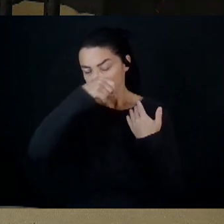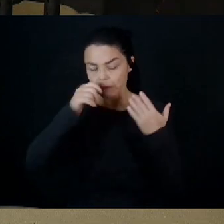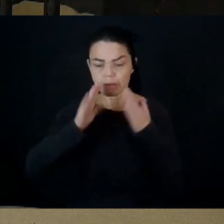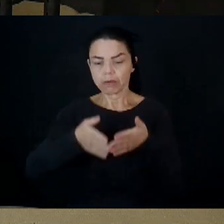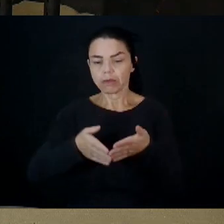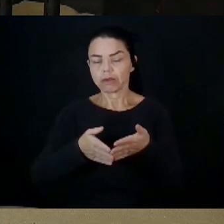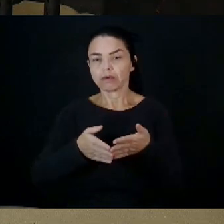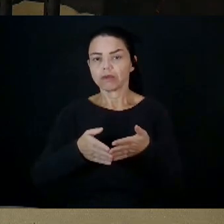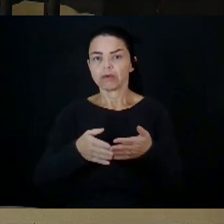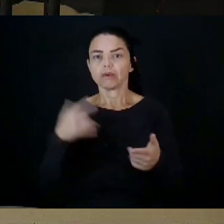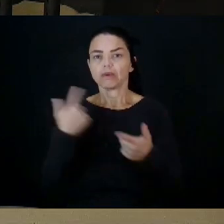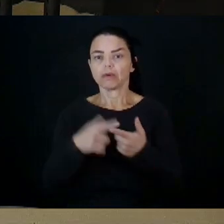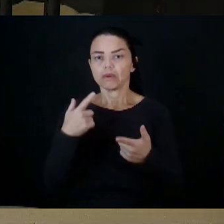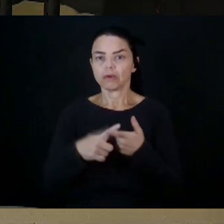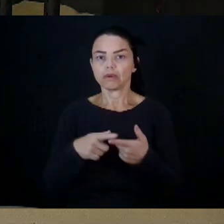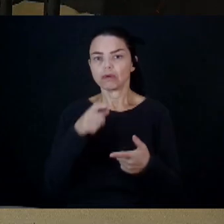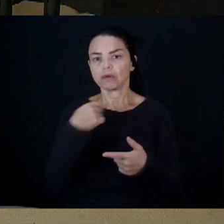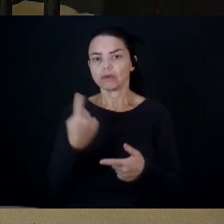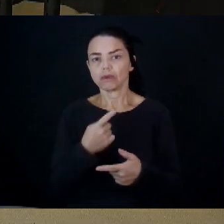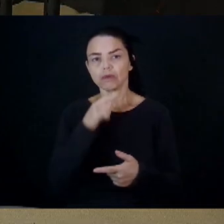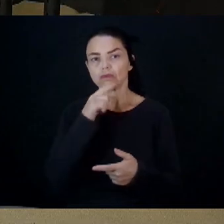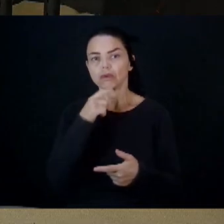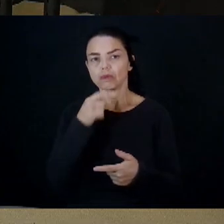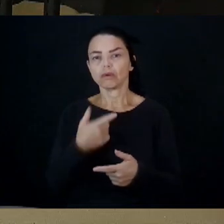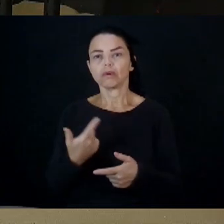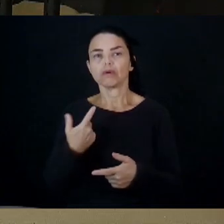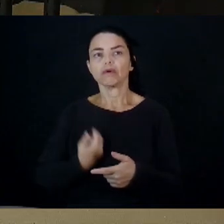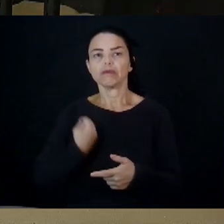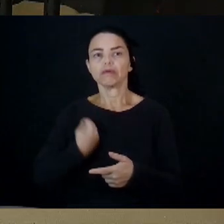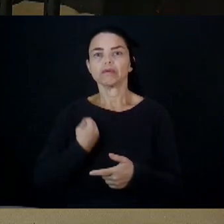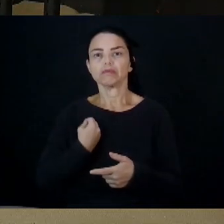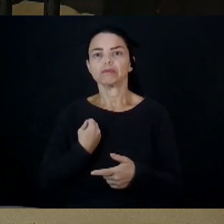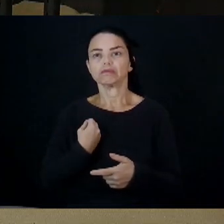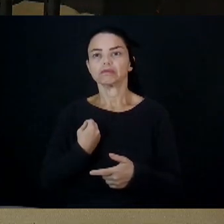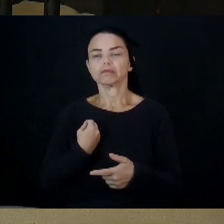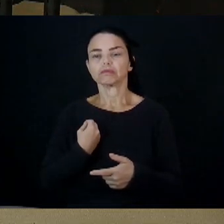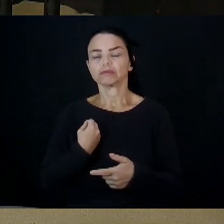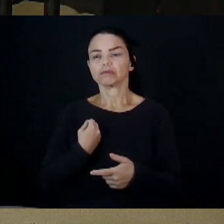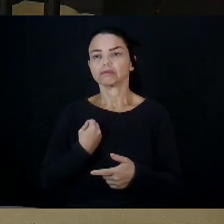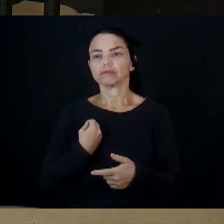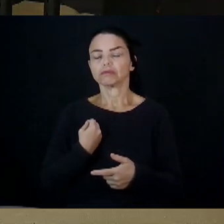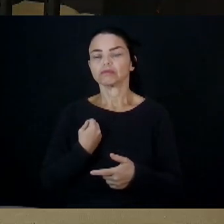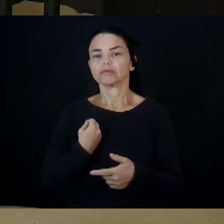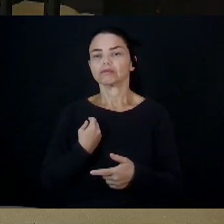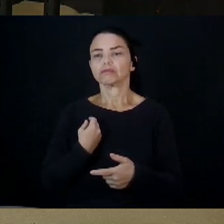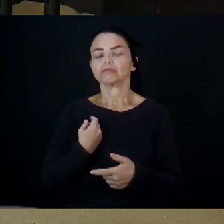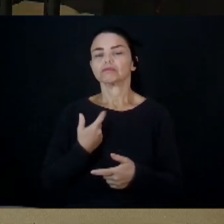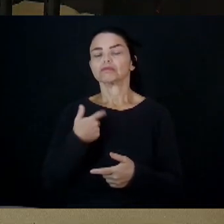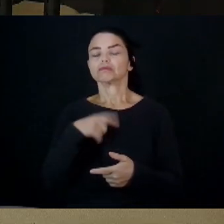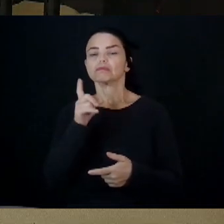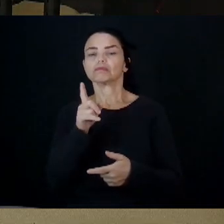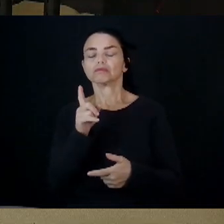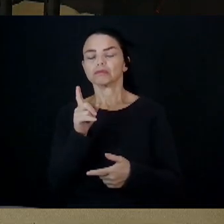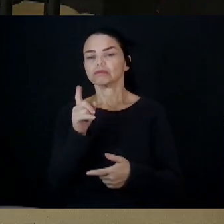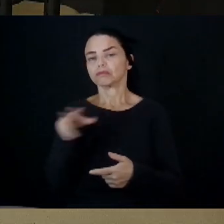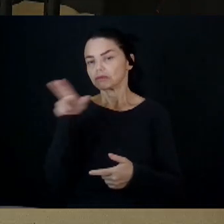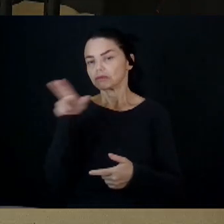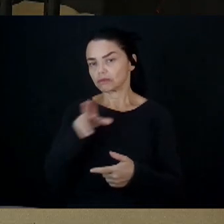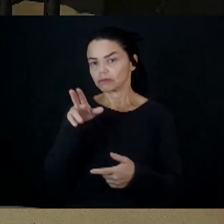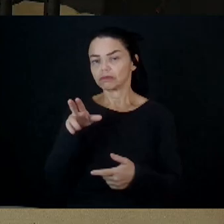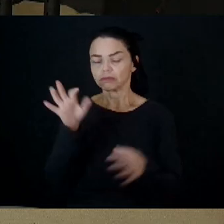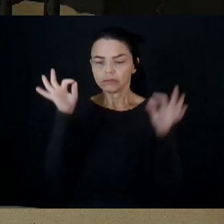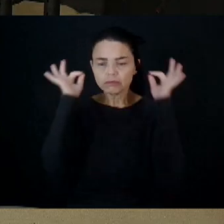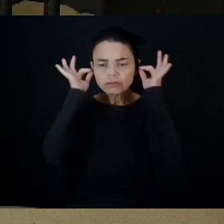porque senão a gente não sobrevive dentro de uma redação. Então, essa questão de usar ali o fone de